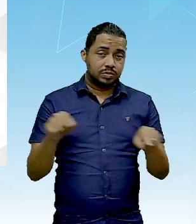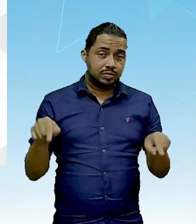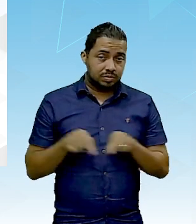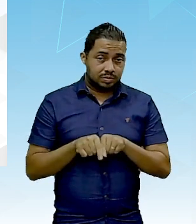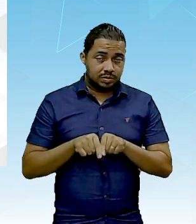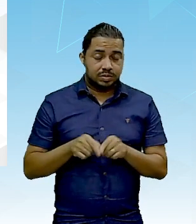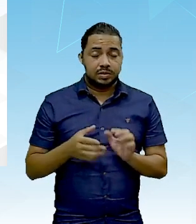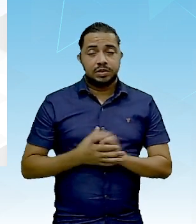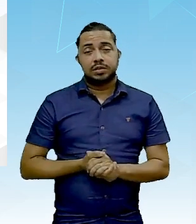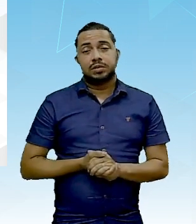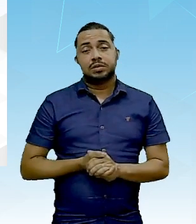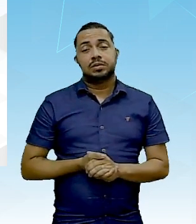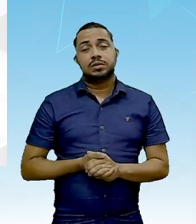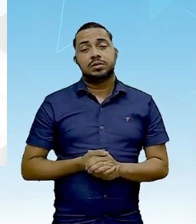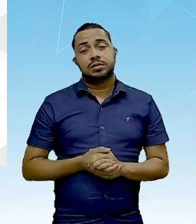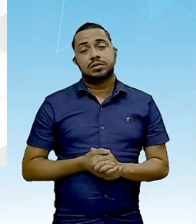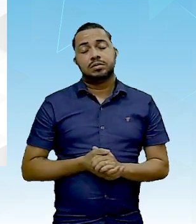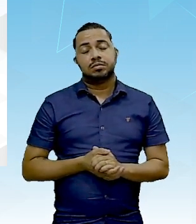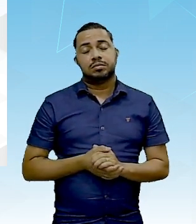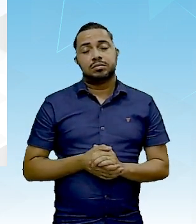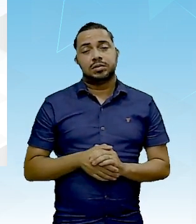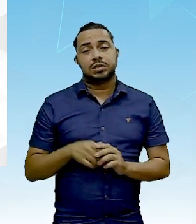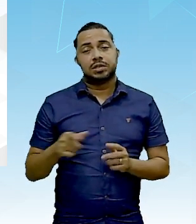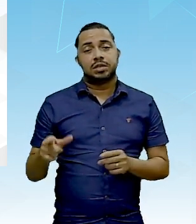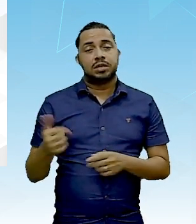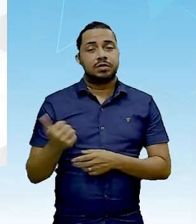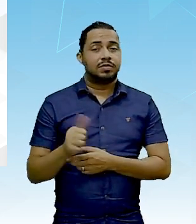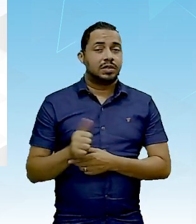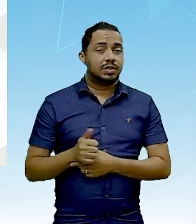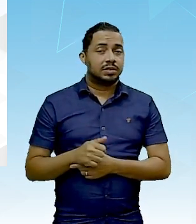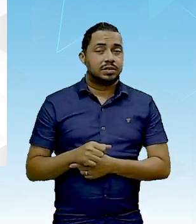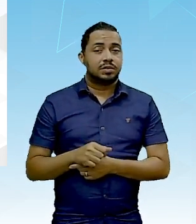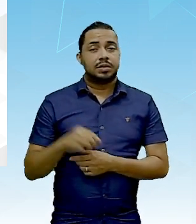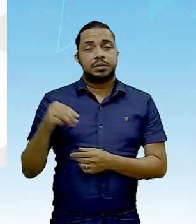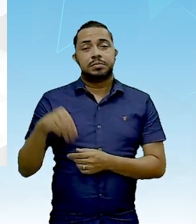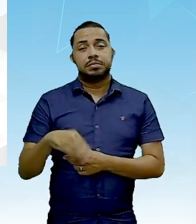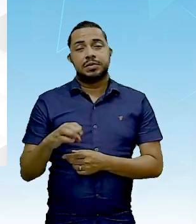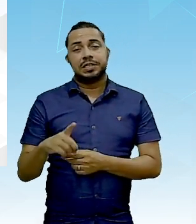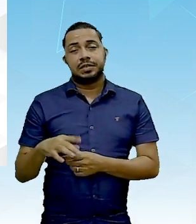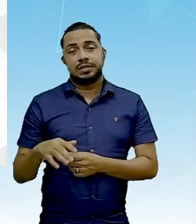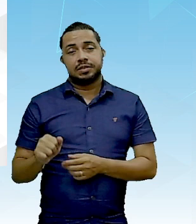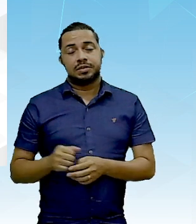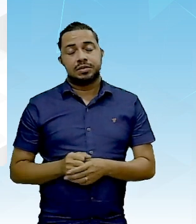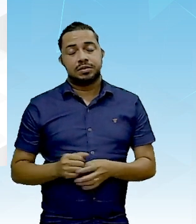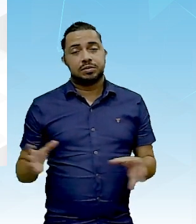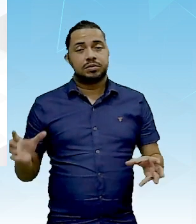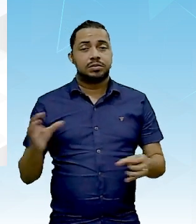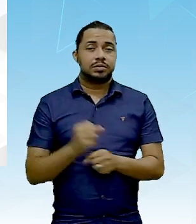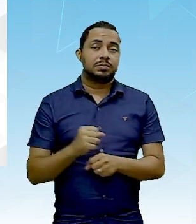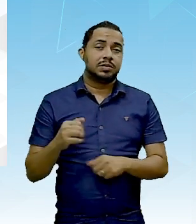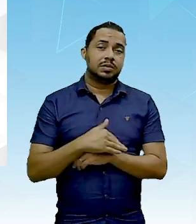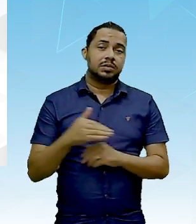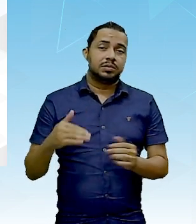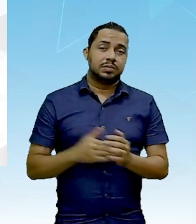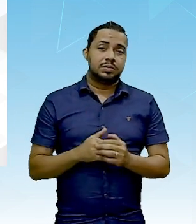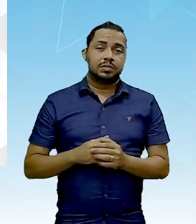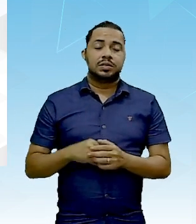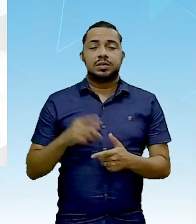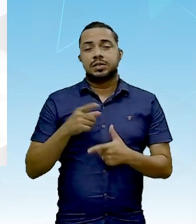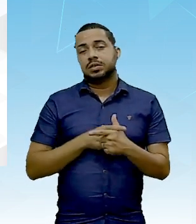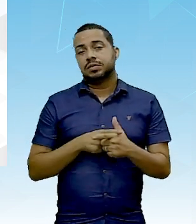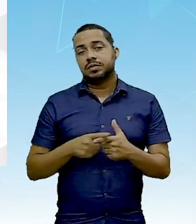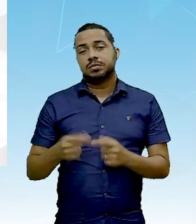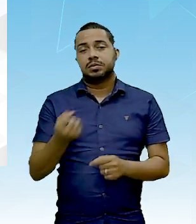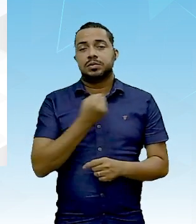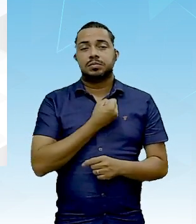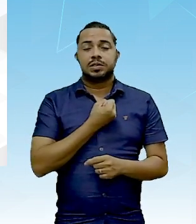todas as notas daquela avaliação. A média aritmética é soma todas as notas e divide pelo